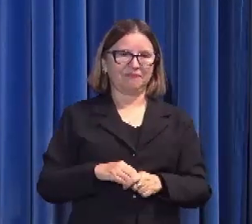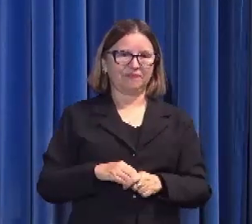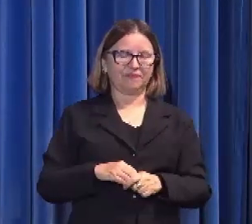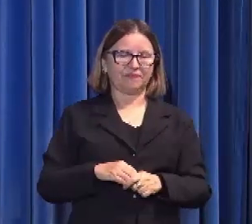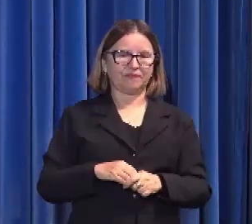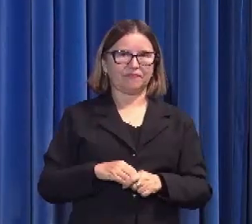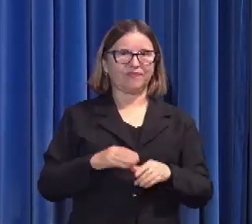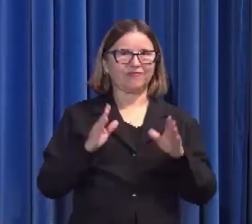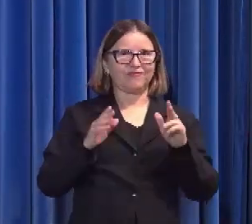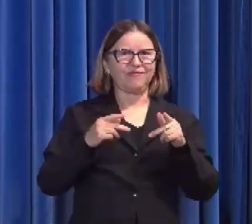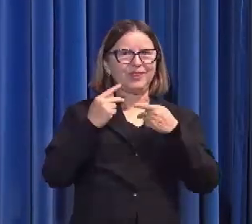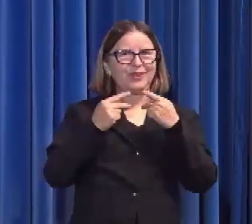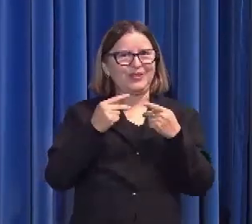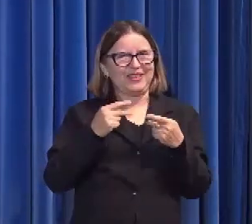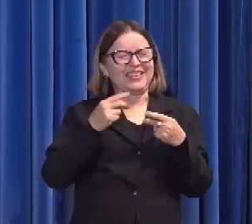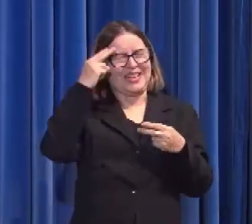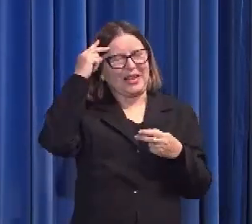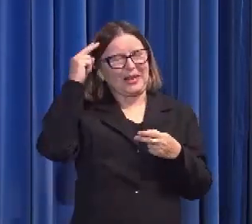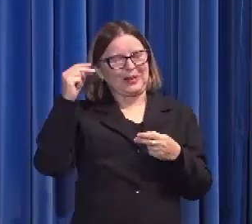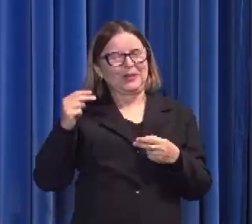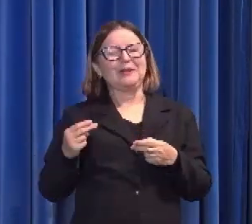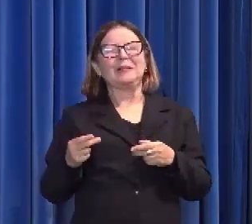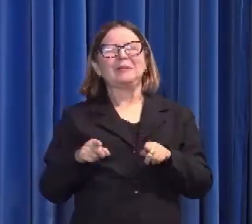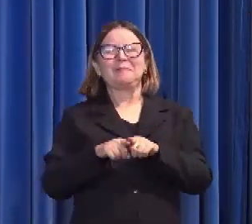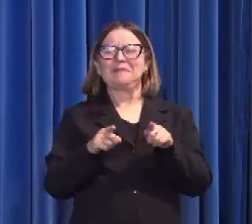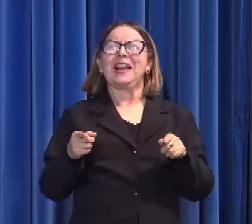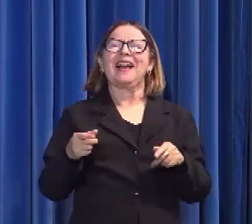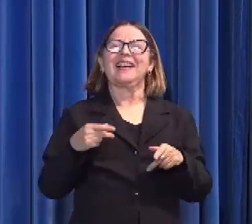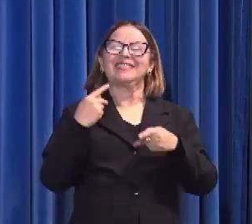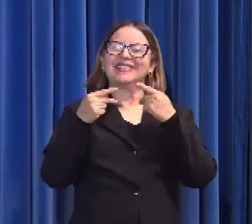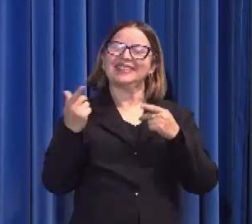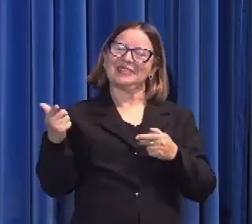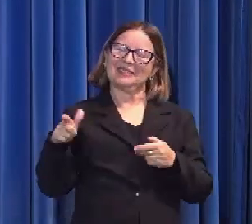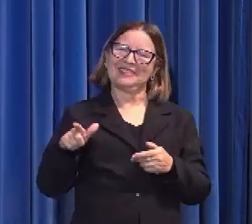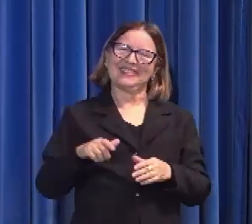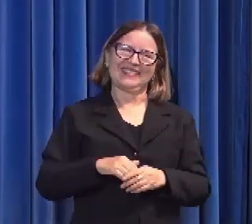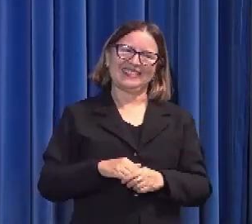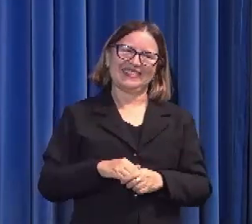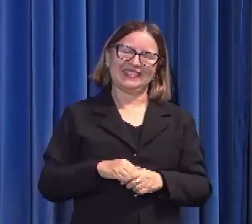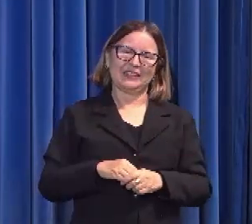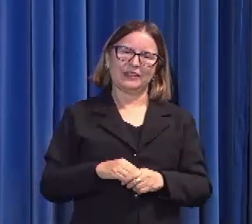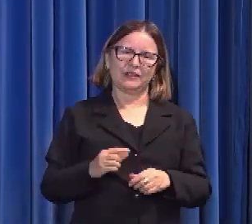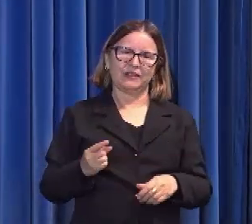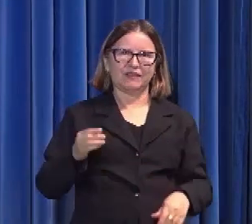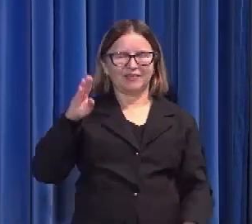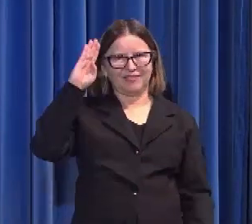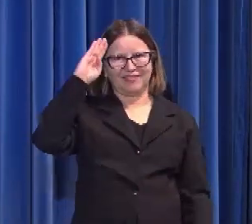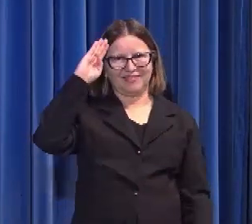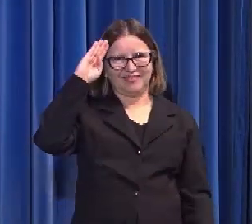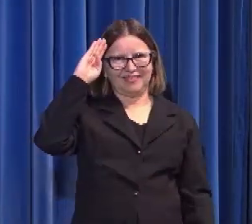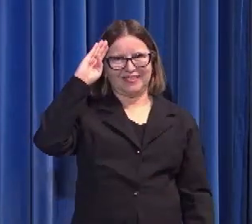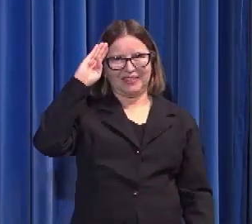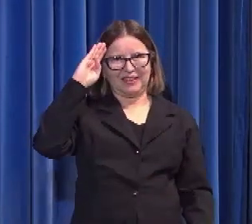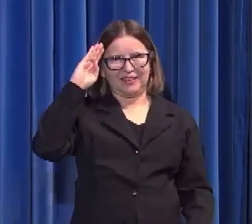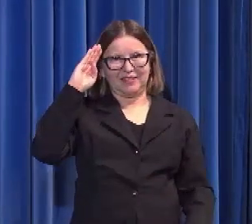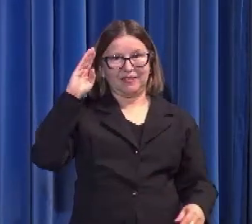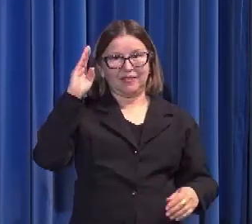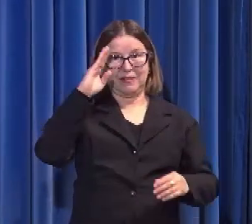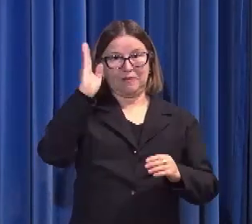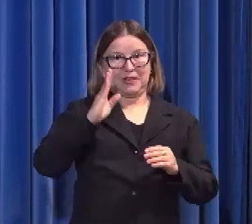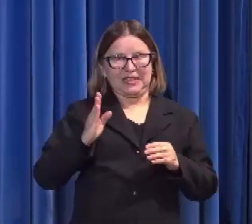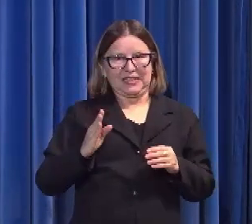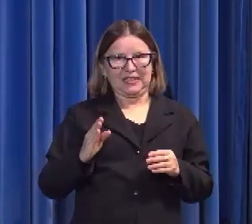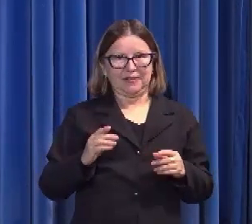eu já contei essa história mas eu guardo contar de novo ou um soldado brasileiro